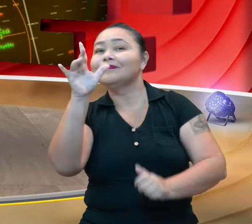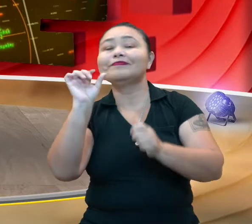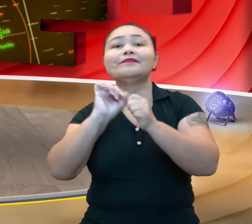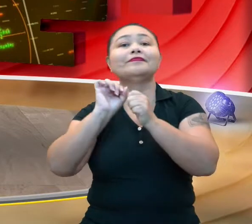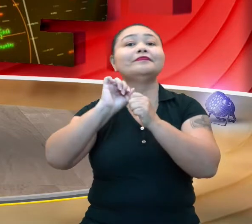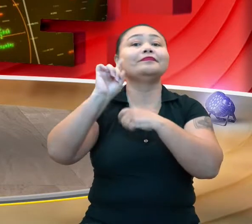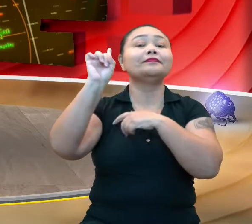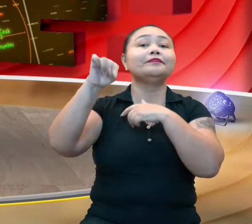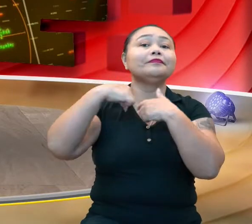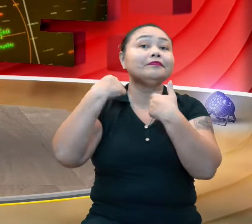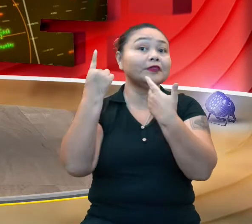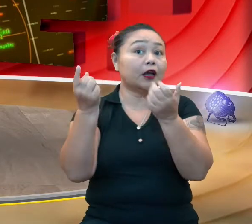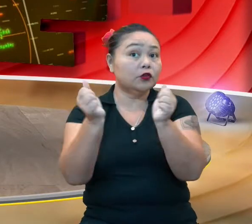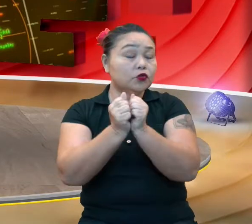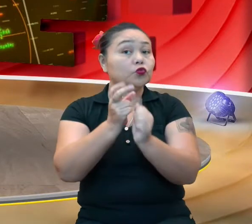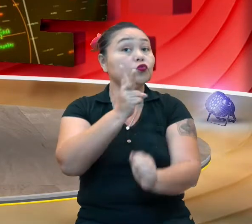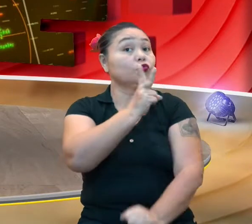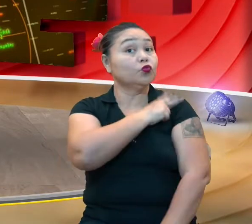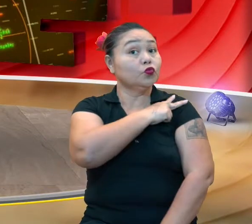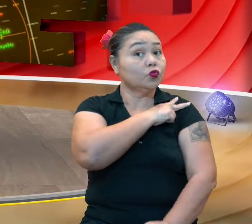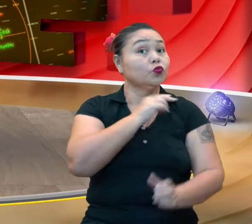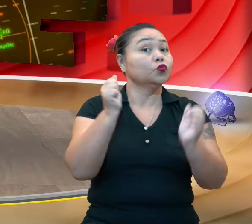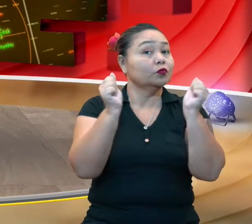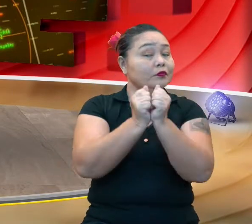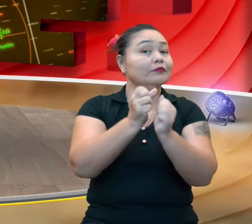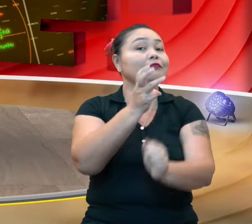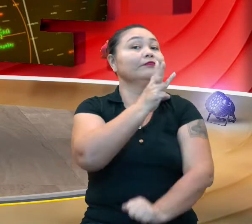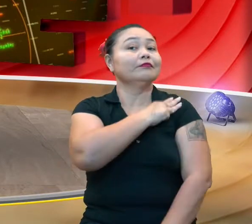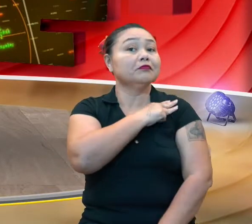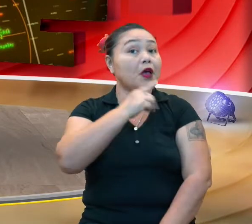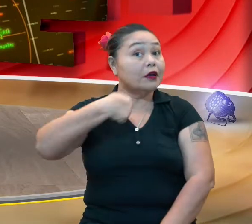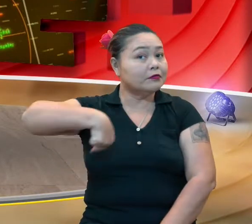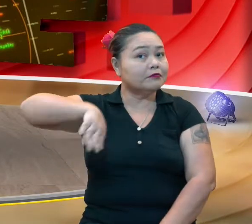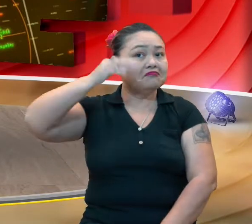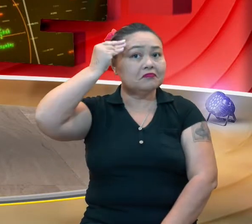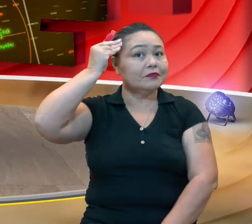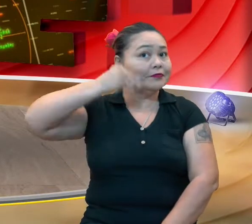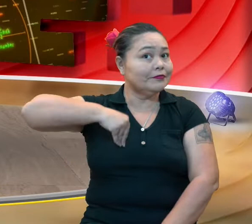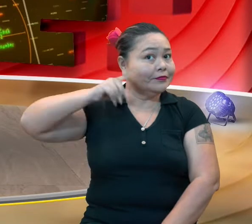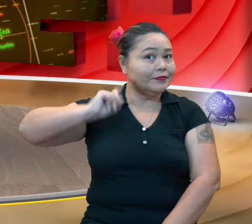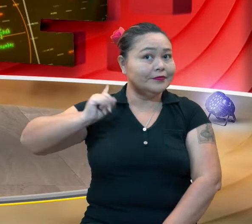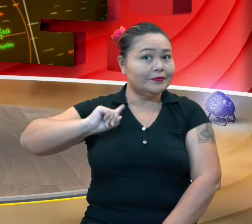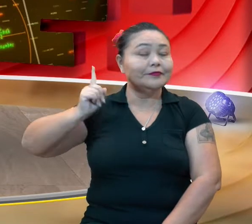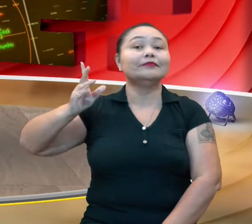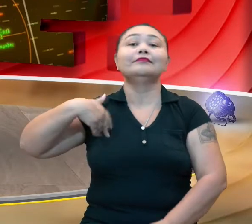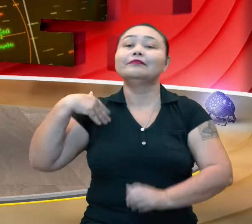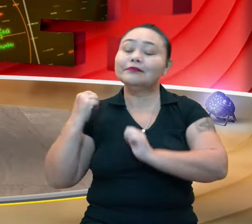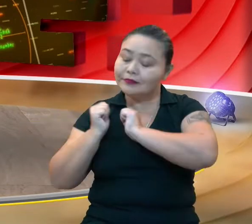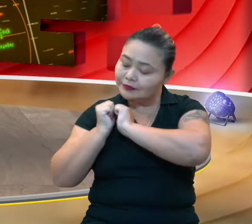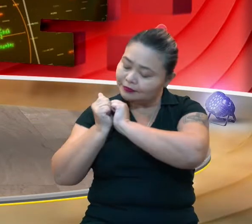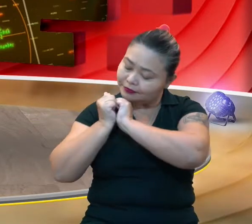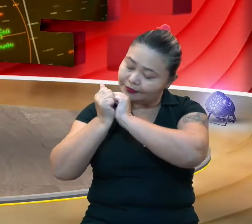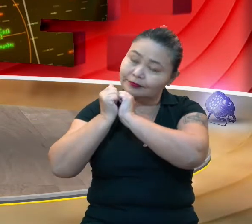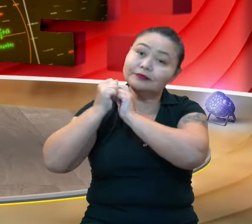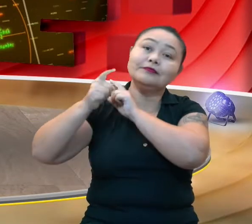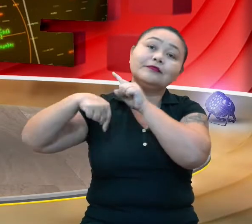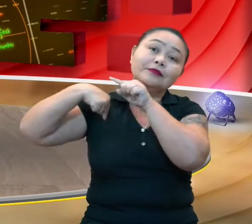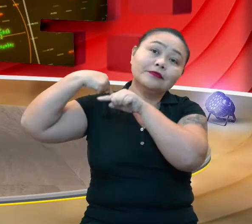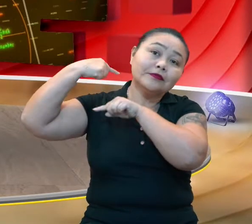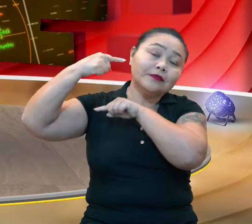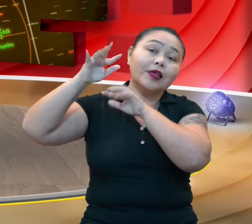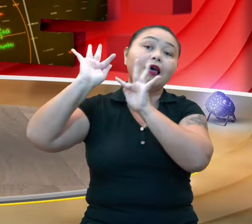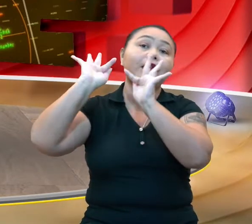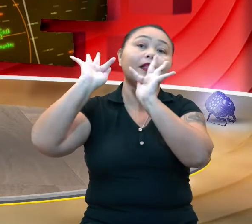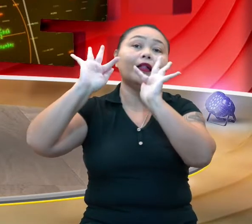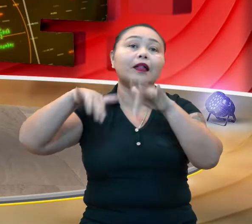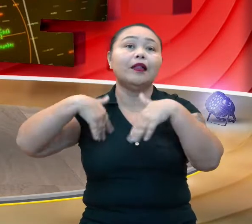terceiro, a gente aqui não desiste, tá? Então nós vamos acompanhar vocês até a reta final lá, chegar no Enem, receber aquelas